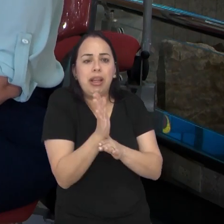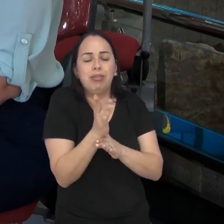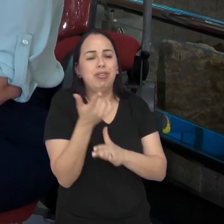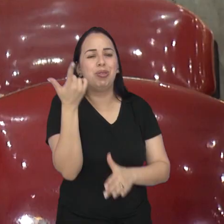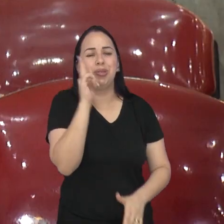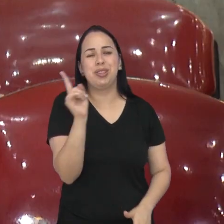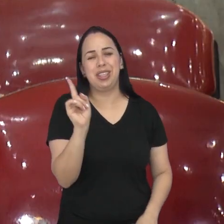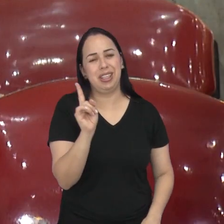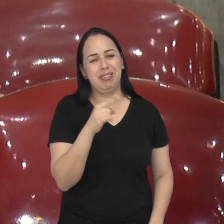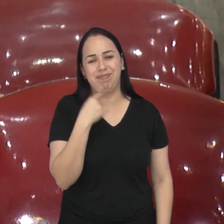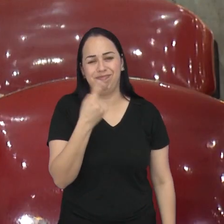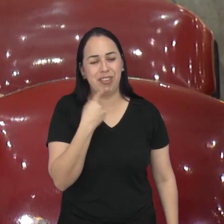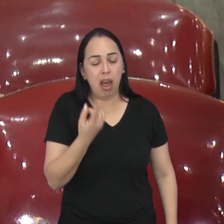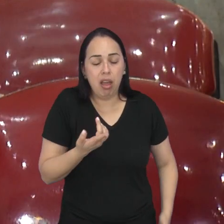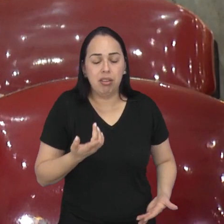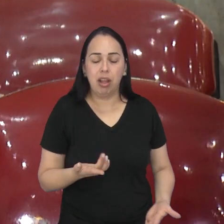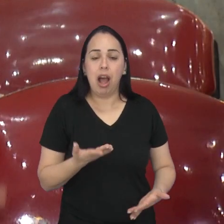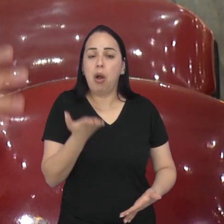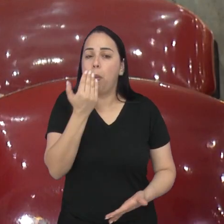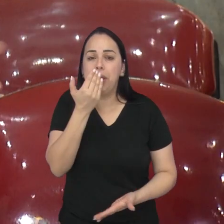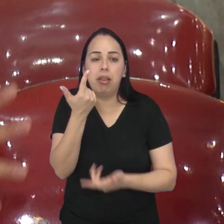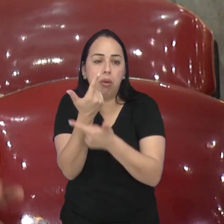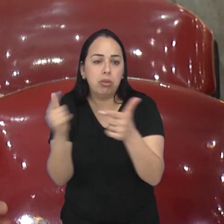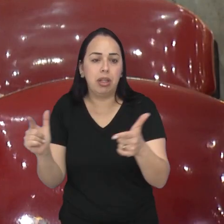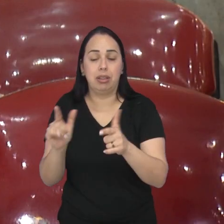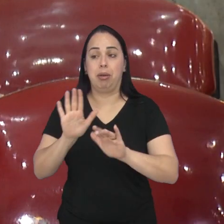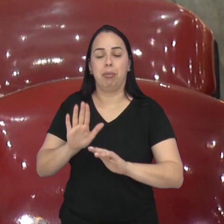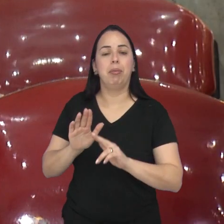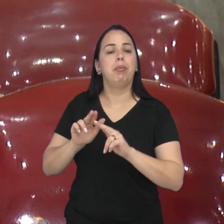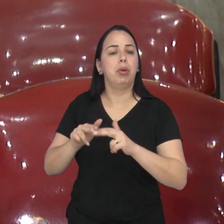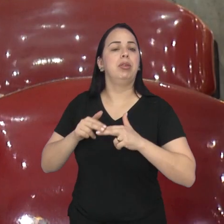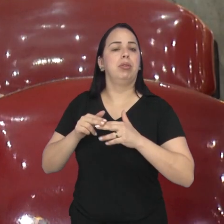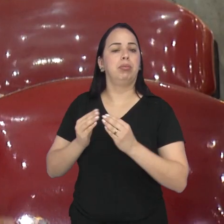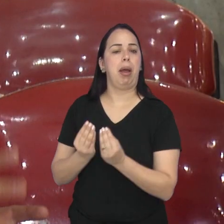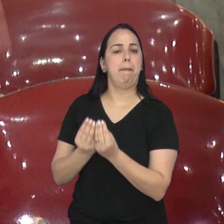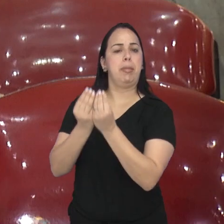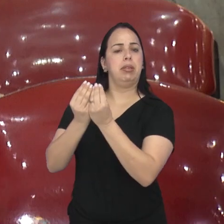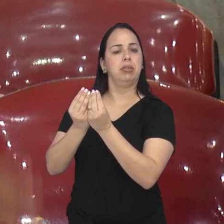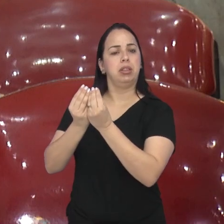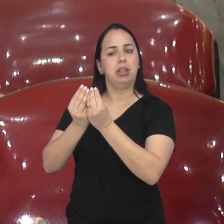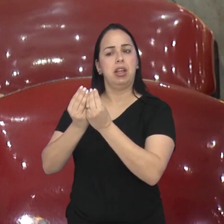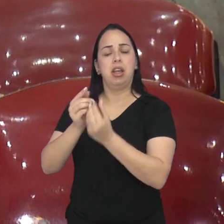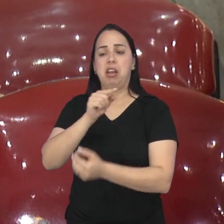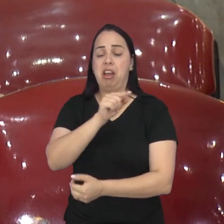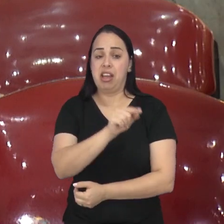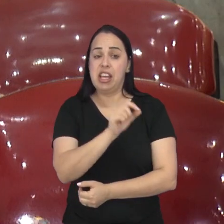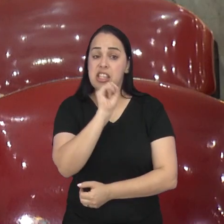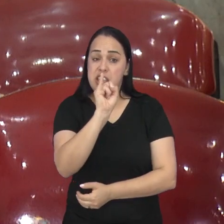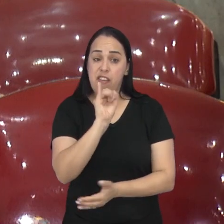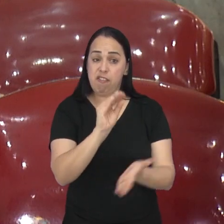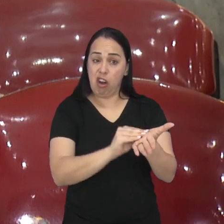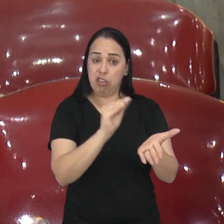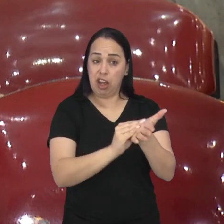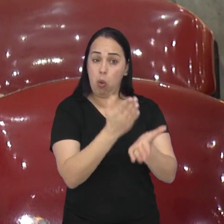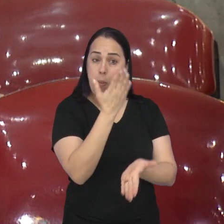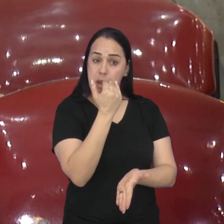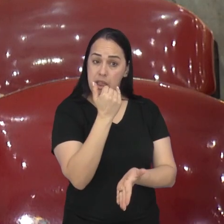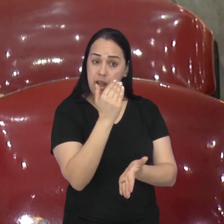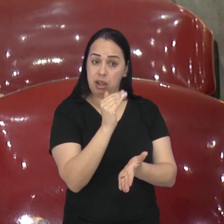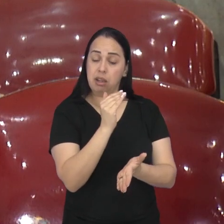tinha alimento, né? E aí, então, eu disse em todas as missas: se uma família não tiver comida na